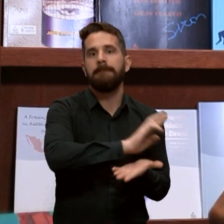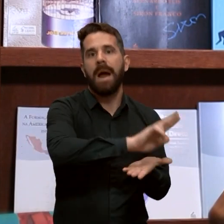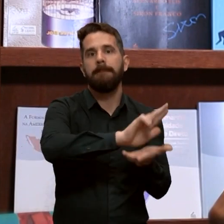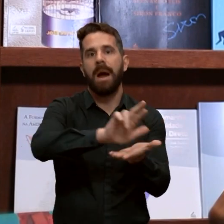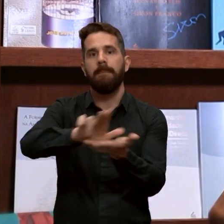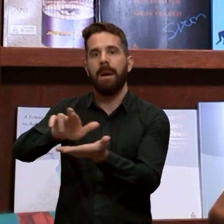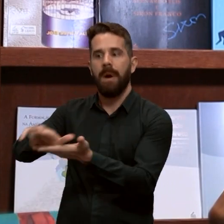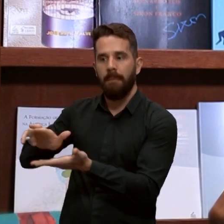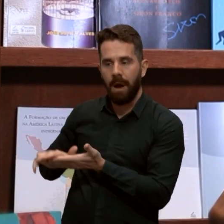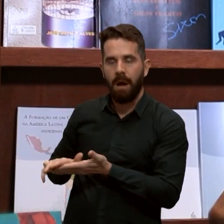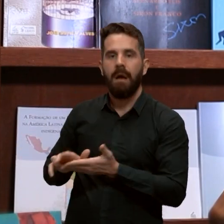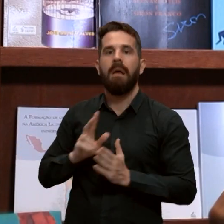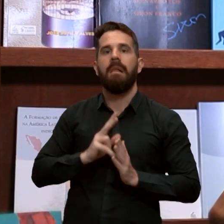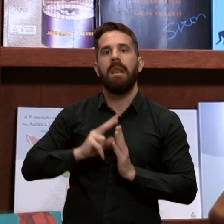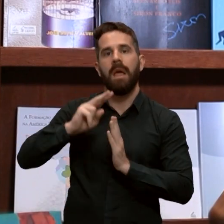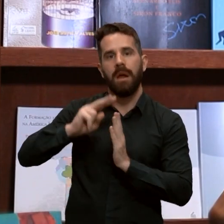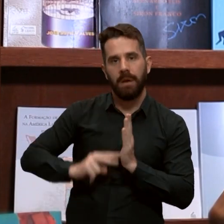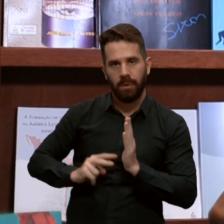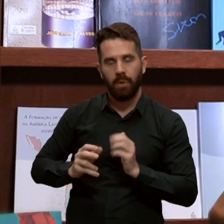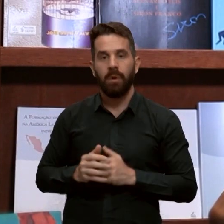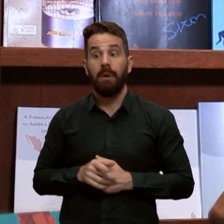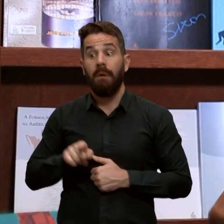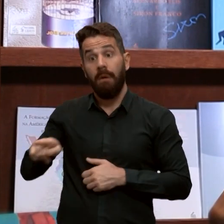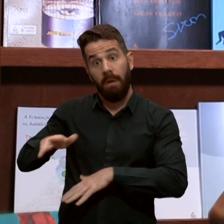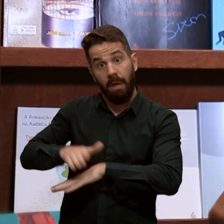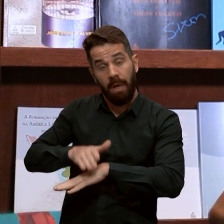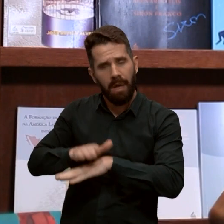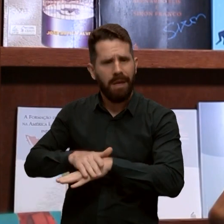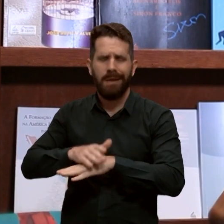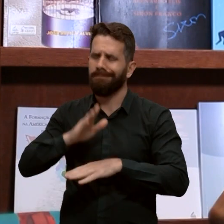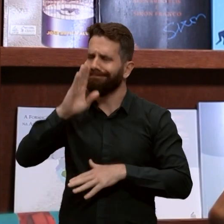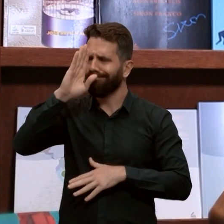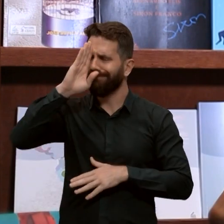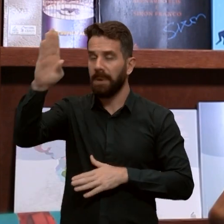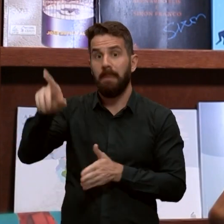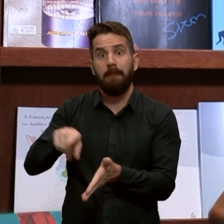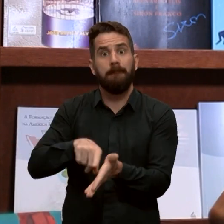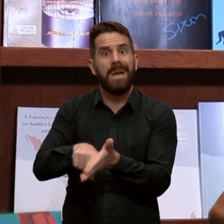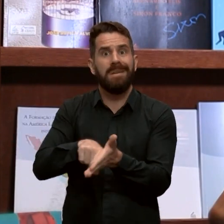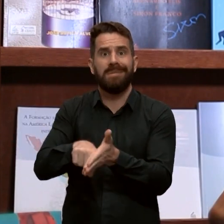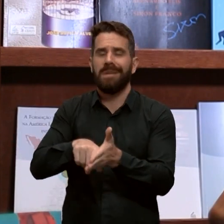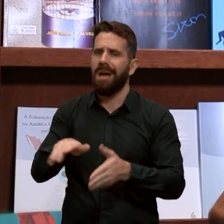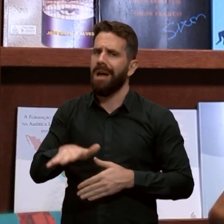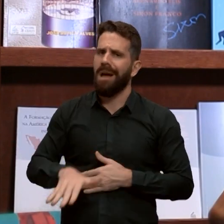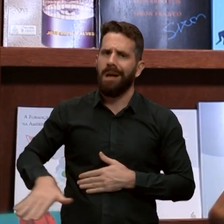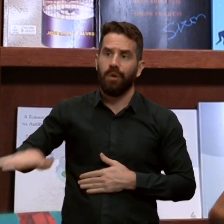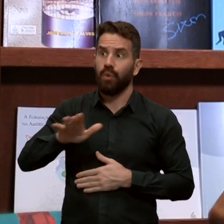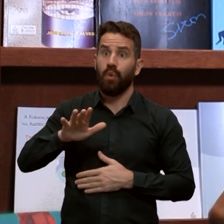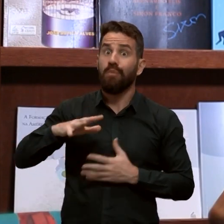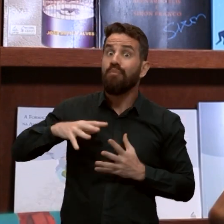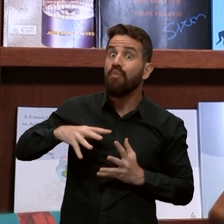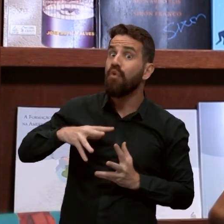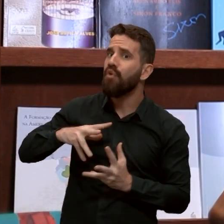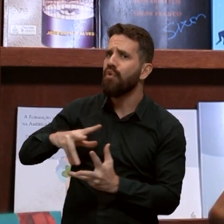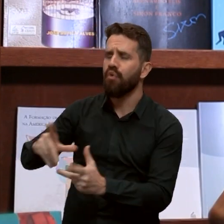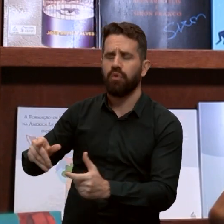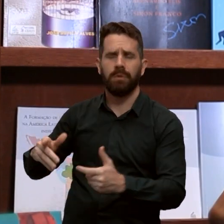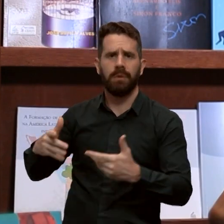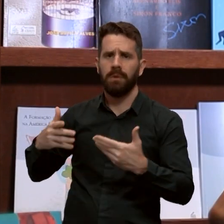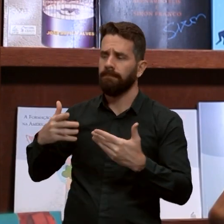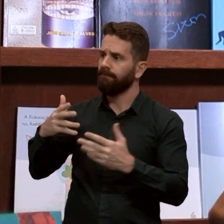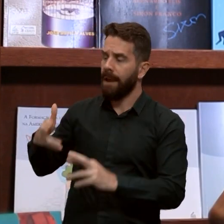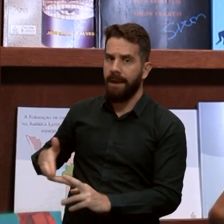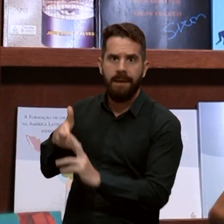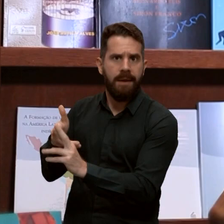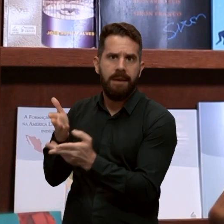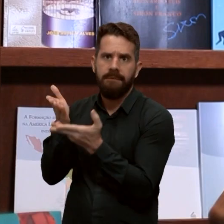sociedade. E ele é um dos maiores pesquisadores dessa área no mundo, né? Então é respeitado em todo o